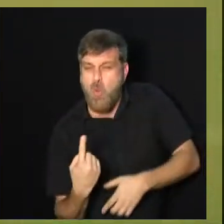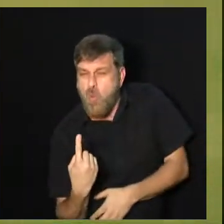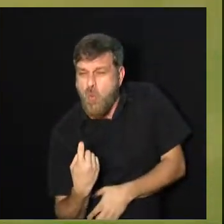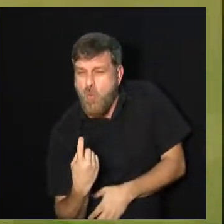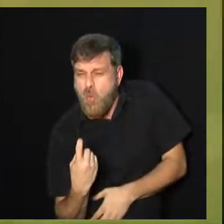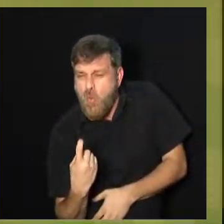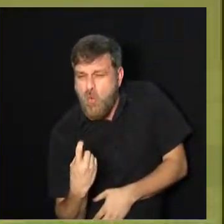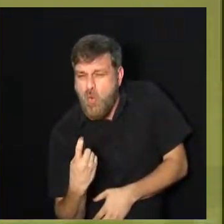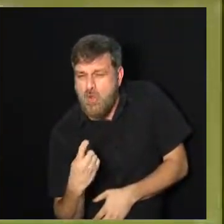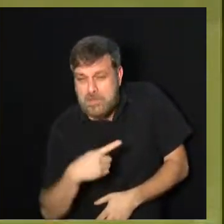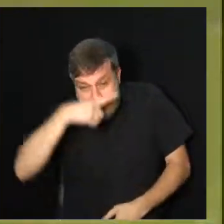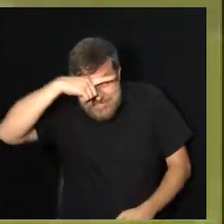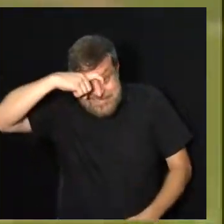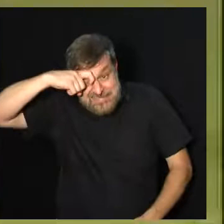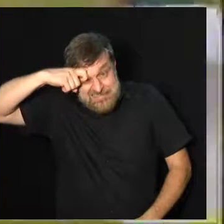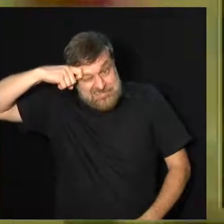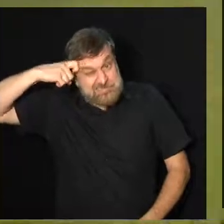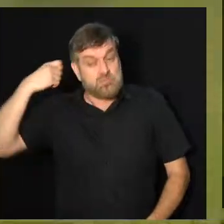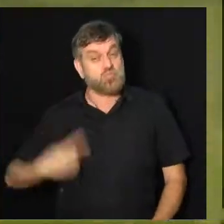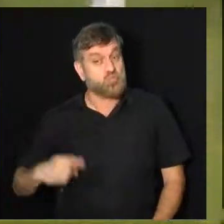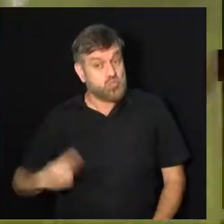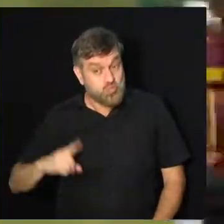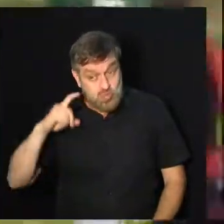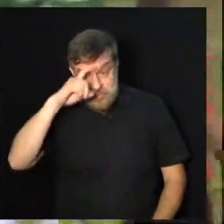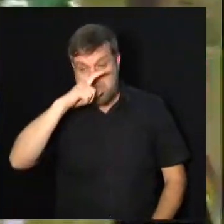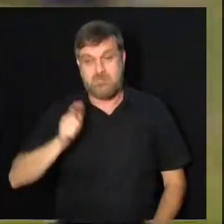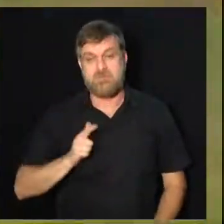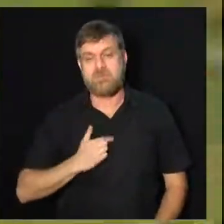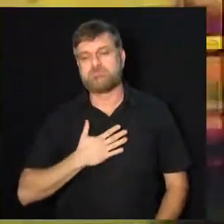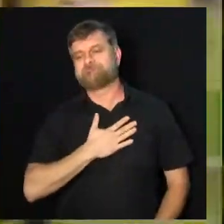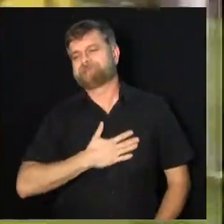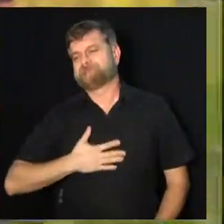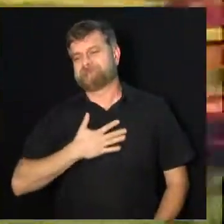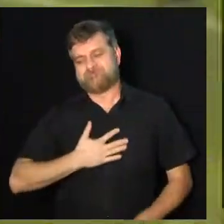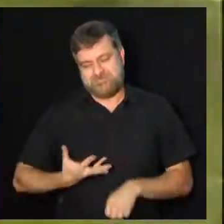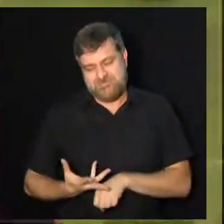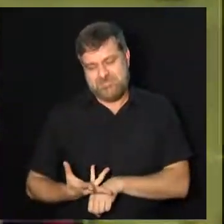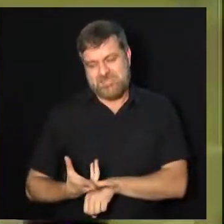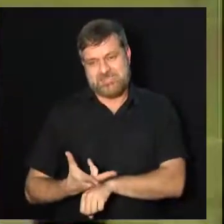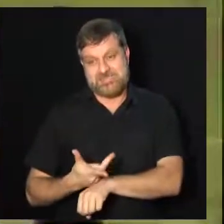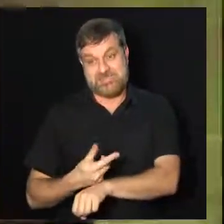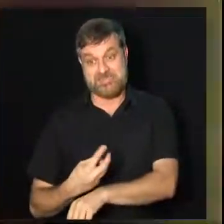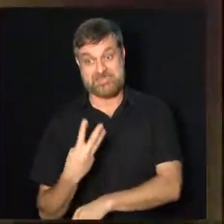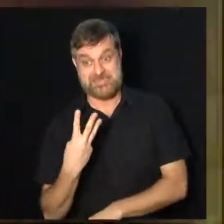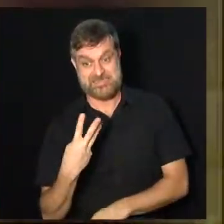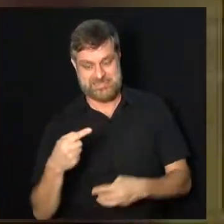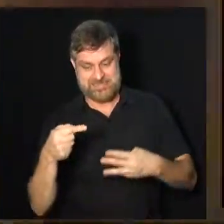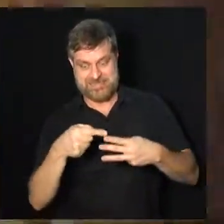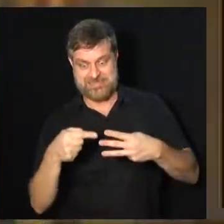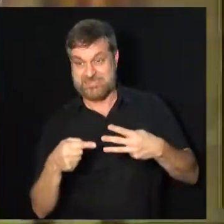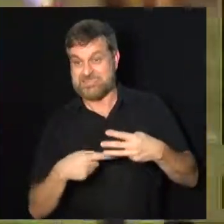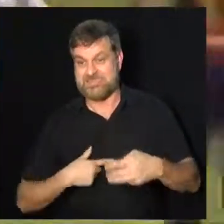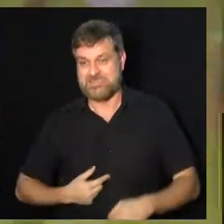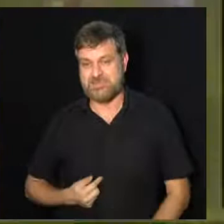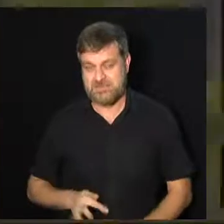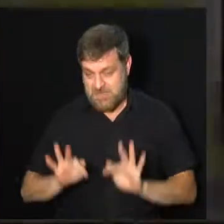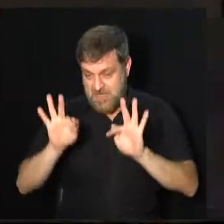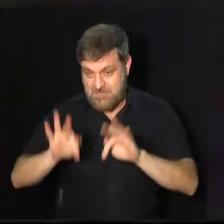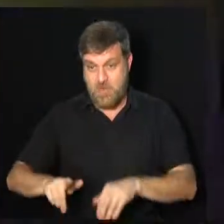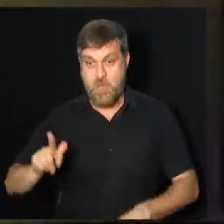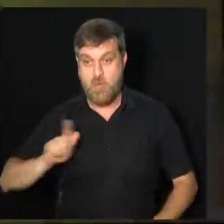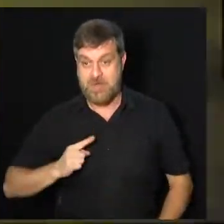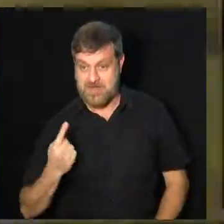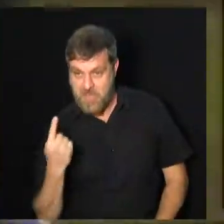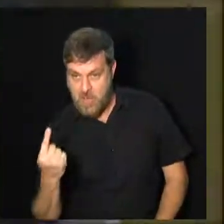jogo. Suado, chorado, mas que tem um gosto maravilhoso dos 3 pontos. Final, Guarani 1,